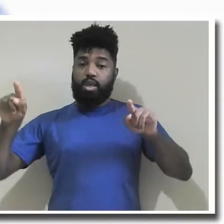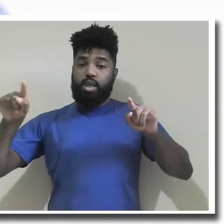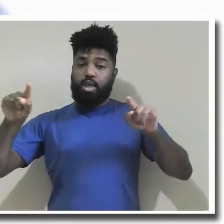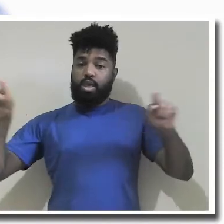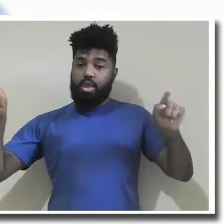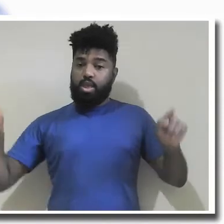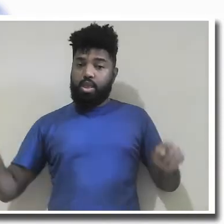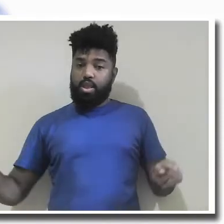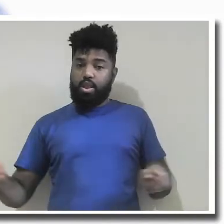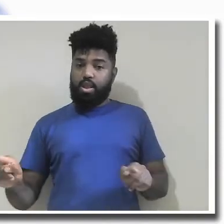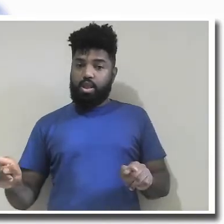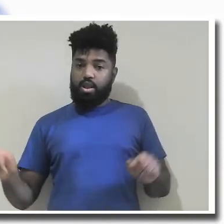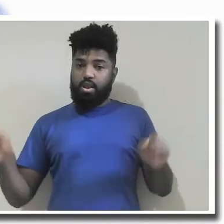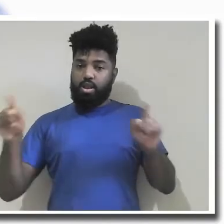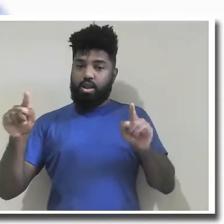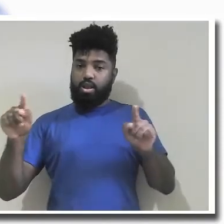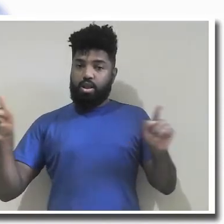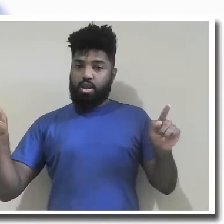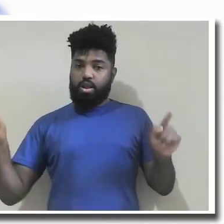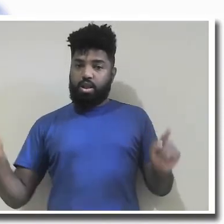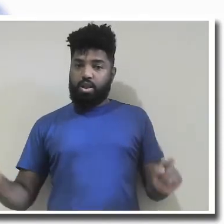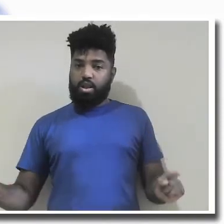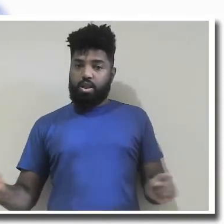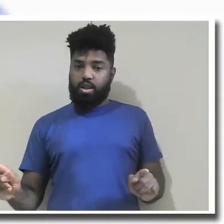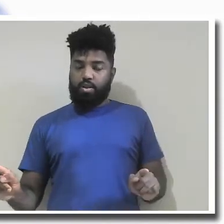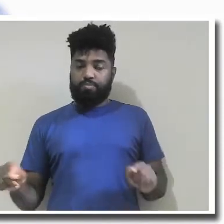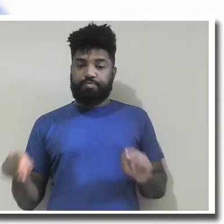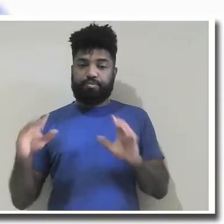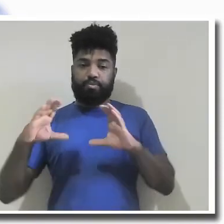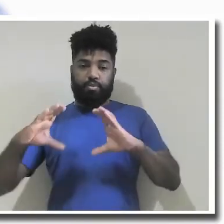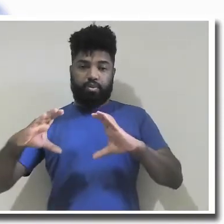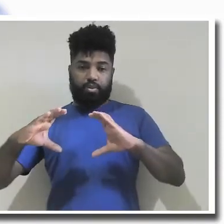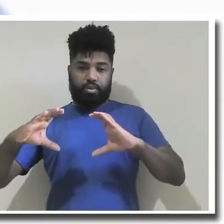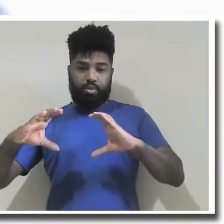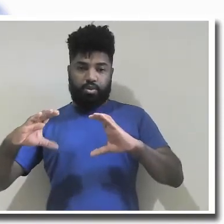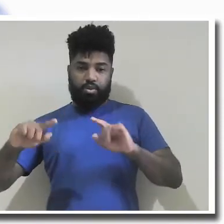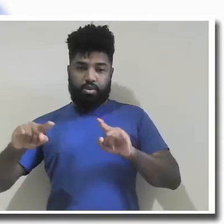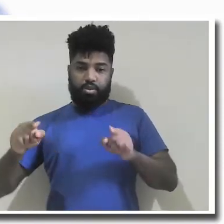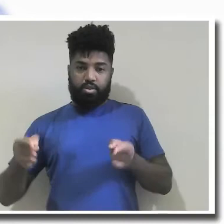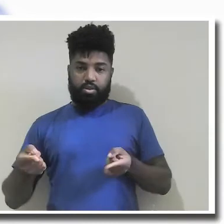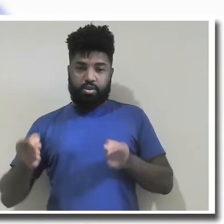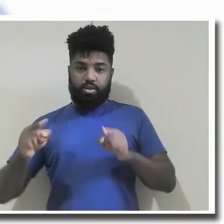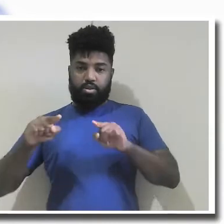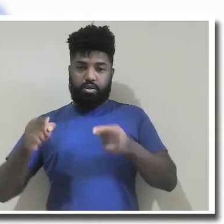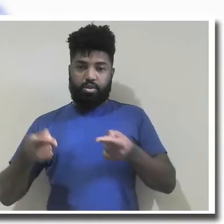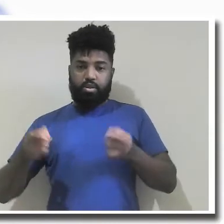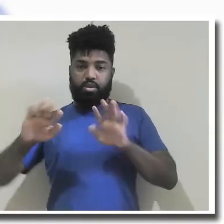colchetes. Então aqui tiramos esses parênteses